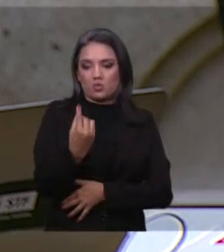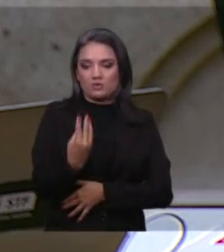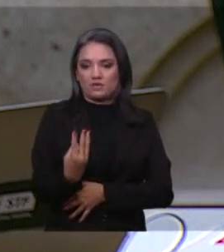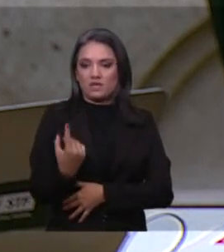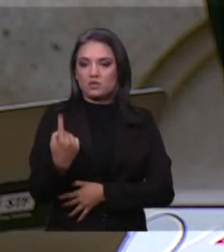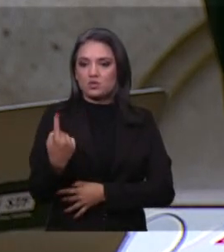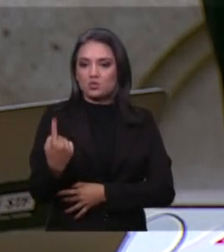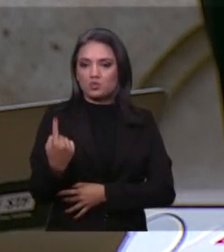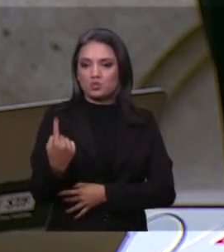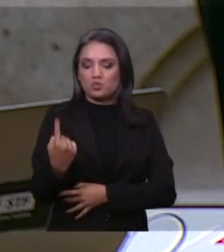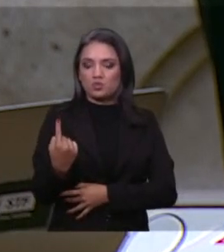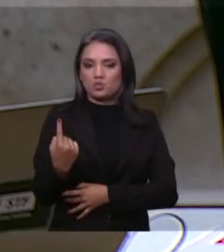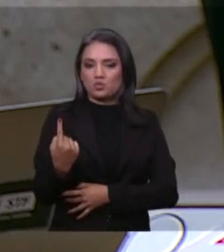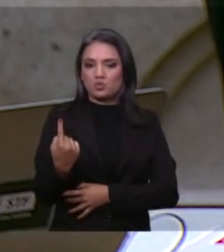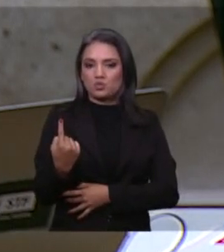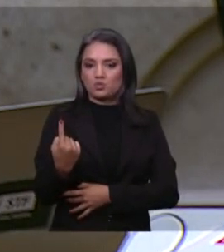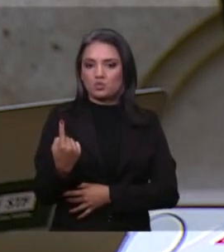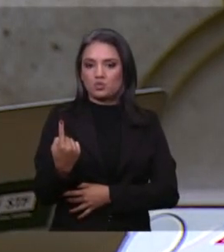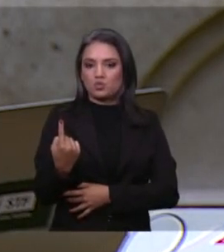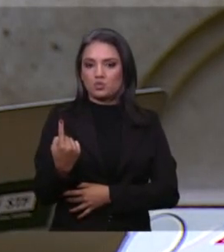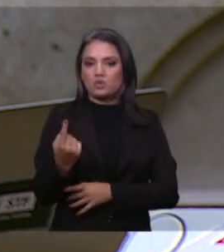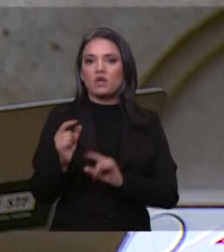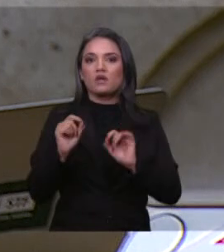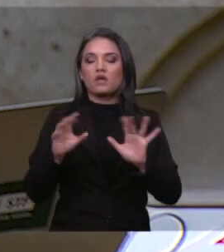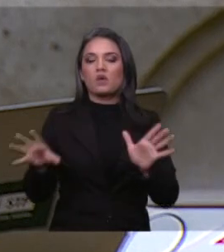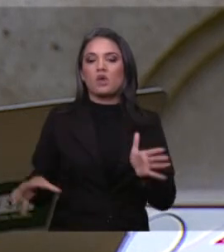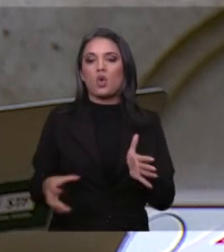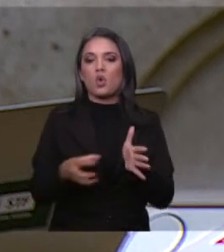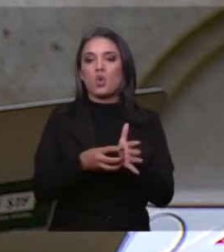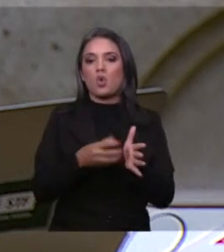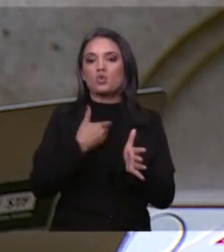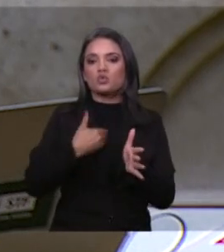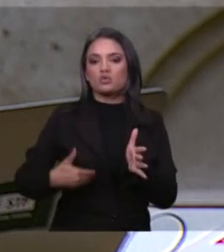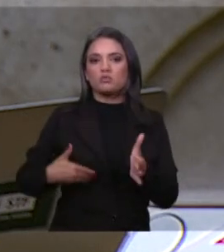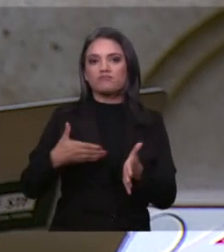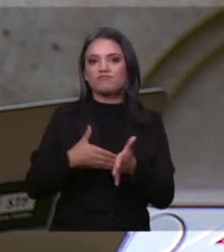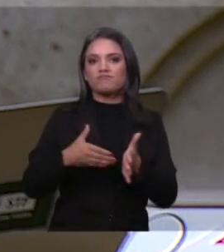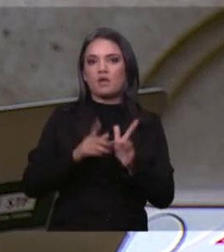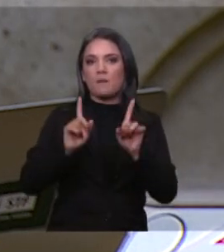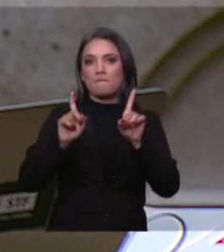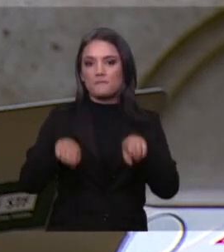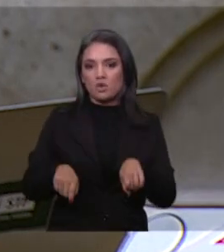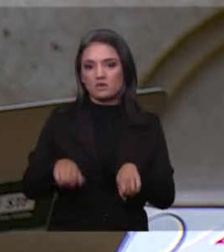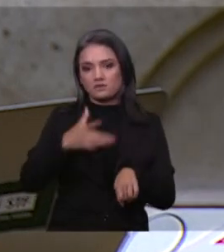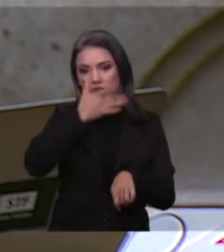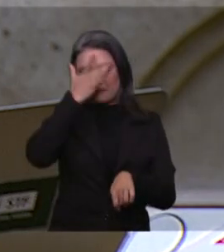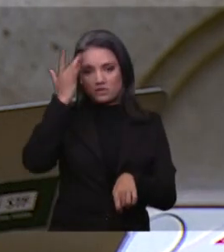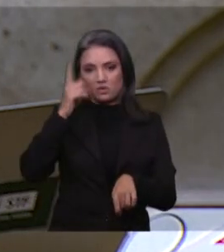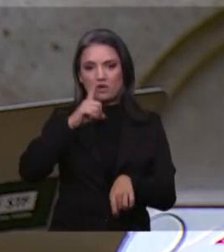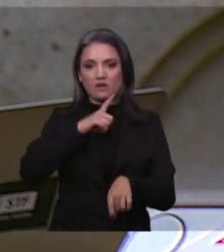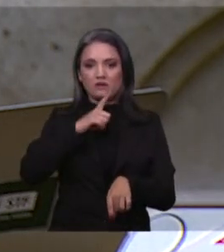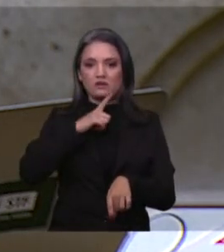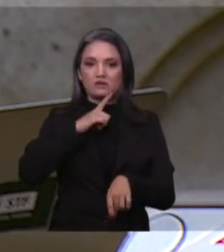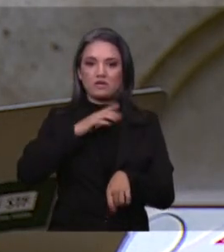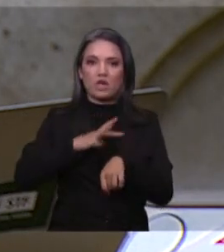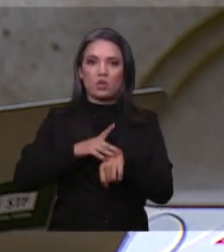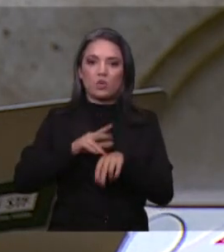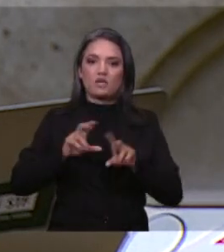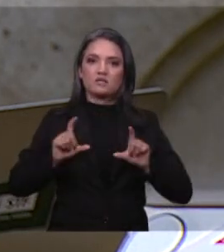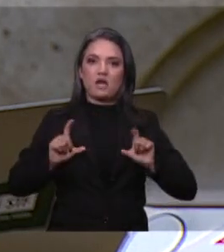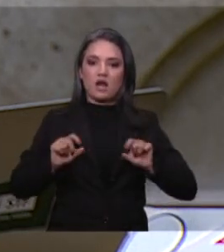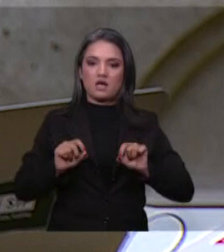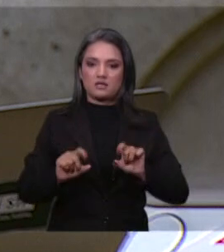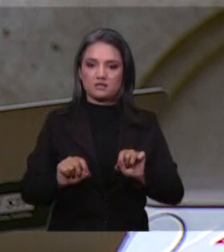886131, que é a questão de concurso público, restrição à posse de candidatos acometidos de